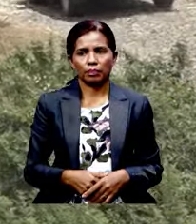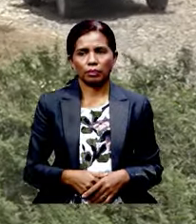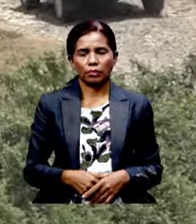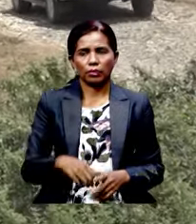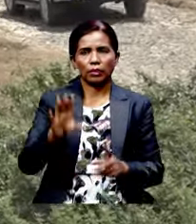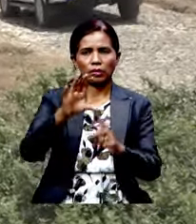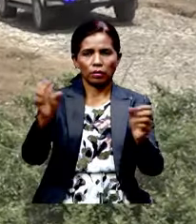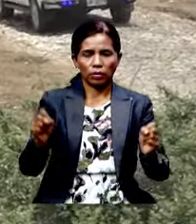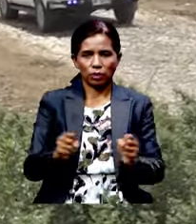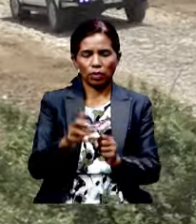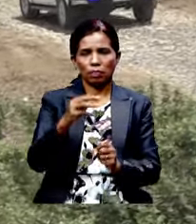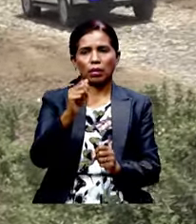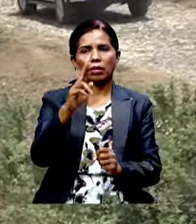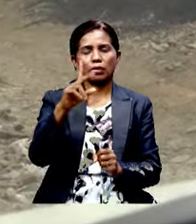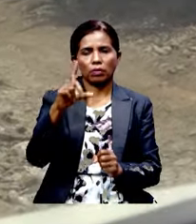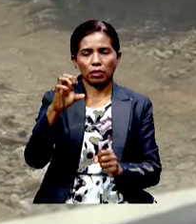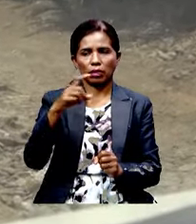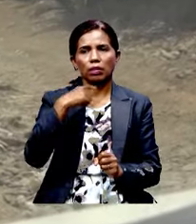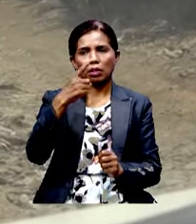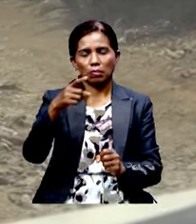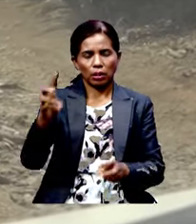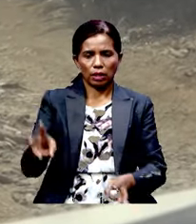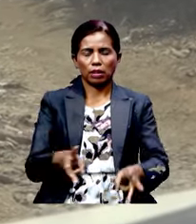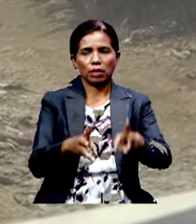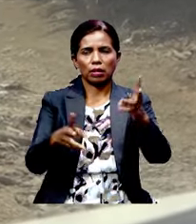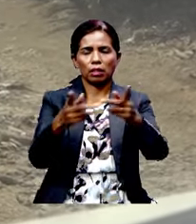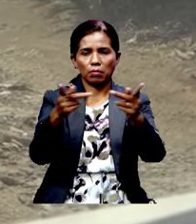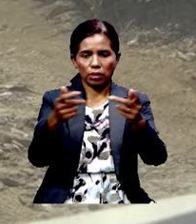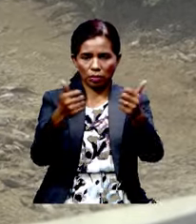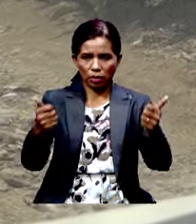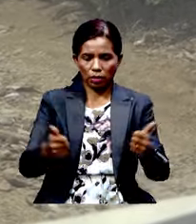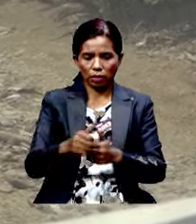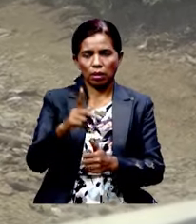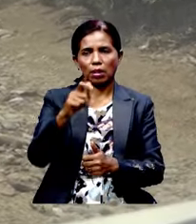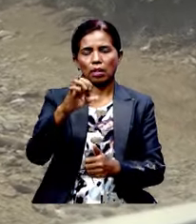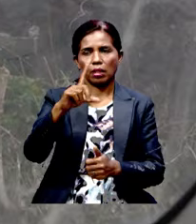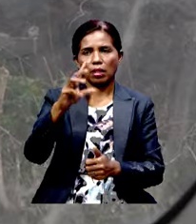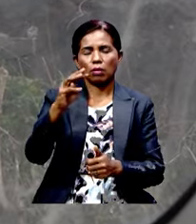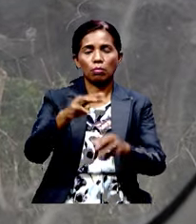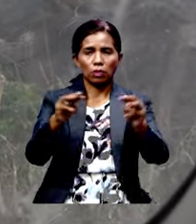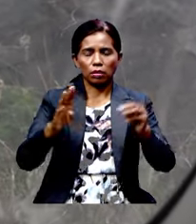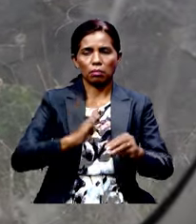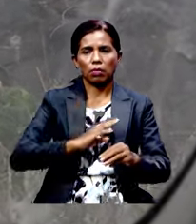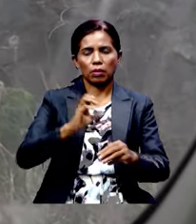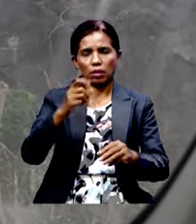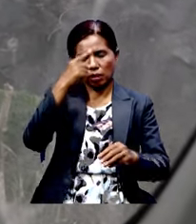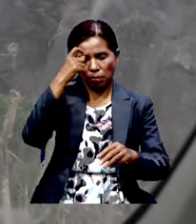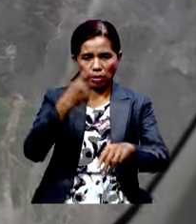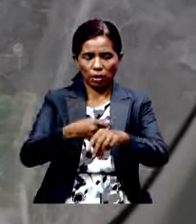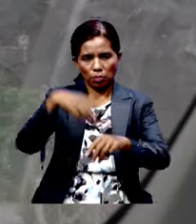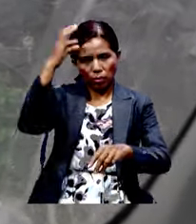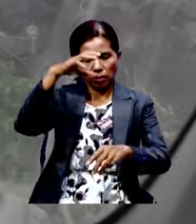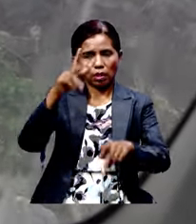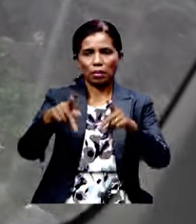Sefisuka Tudara Manuel Ximenez preocupa com a condição estrada e posto administrativo Cailaco, município Bobonaro, também tempo Udang, comunidade